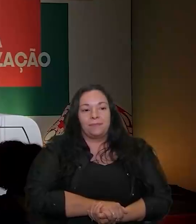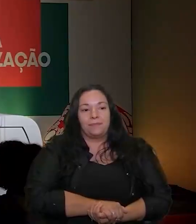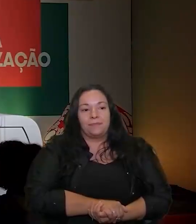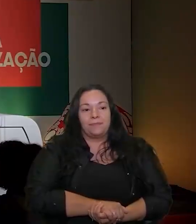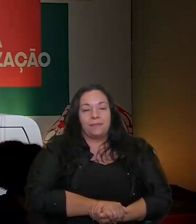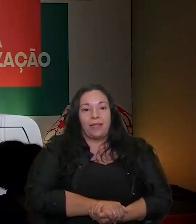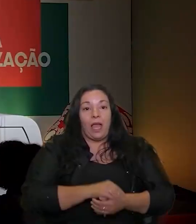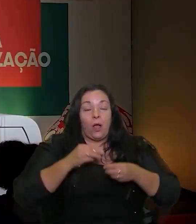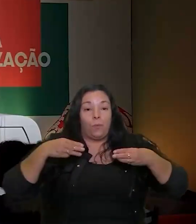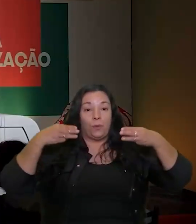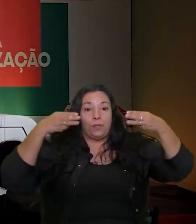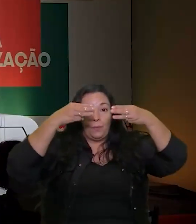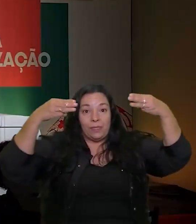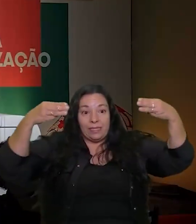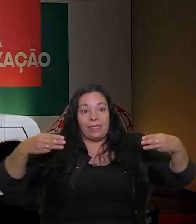o Museu Histórico Municipal